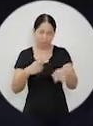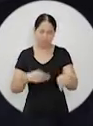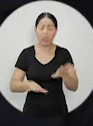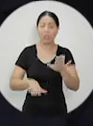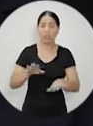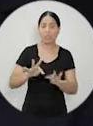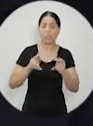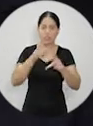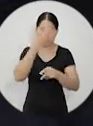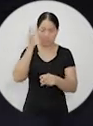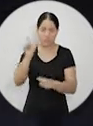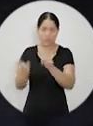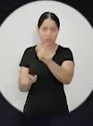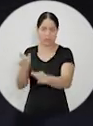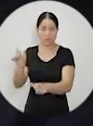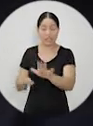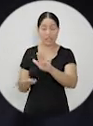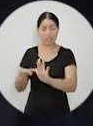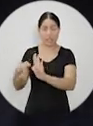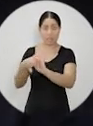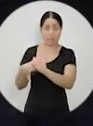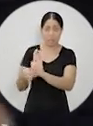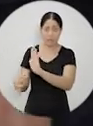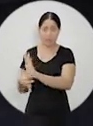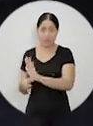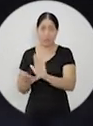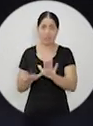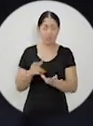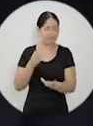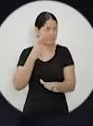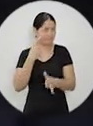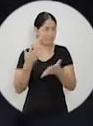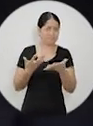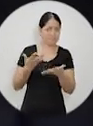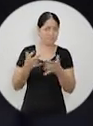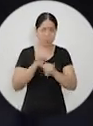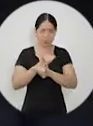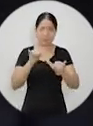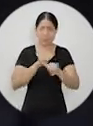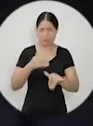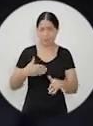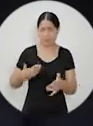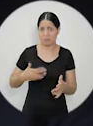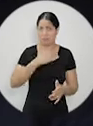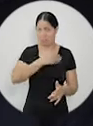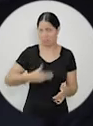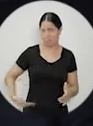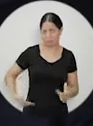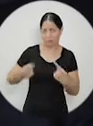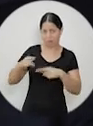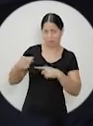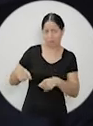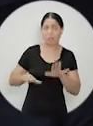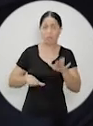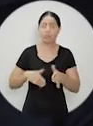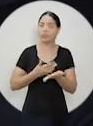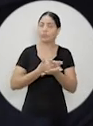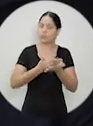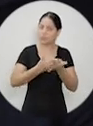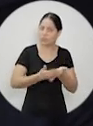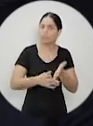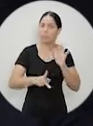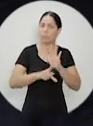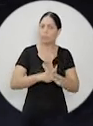que ousam questionar algumas ditas verdades, né? E isso é muito preocupante. A Ordem, desde o início da minha